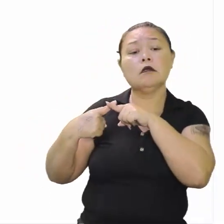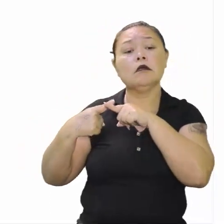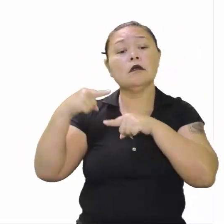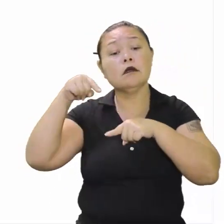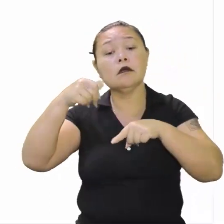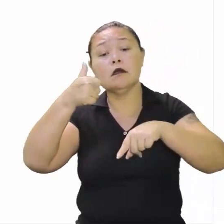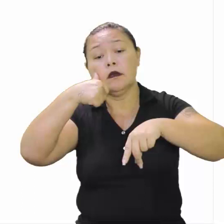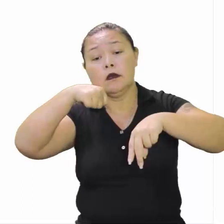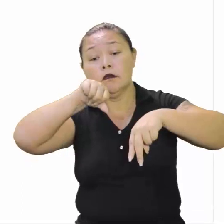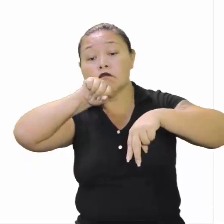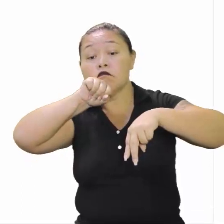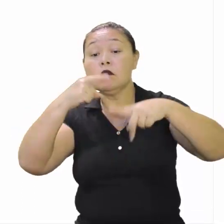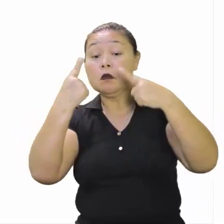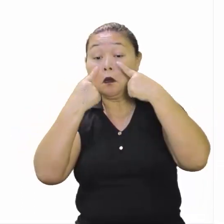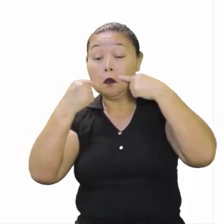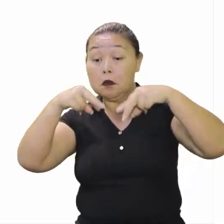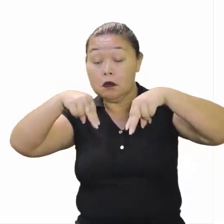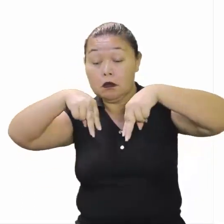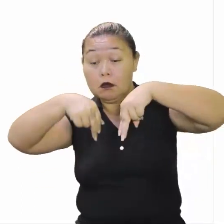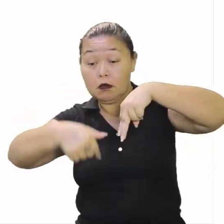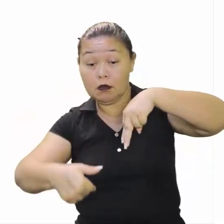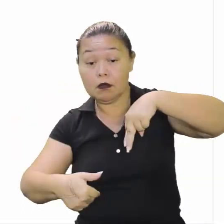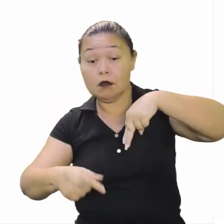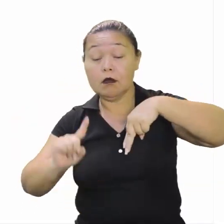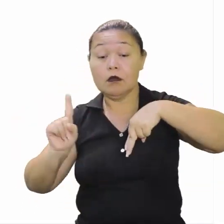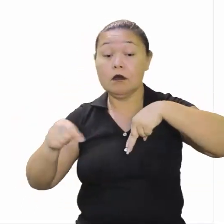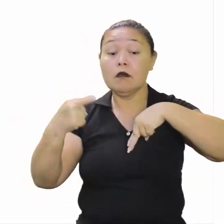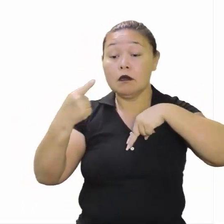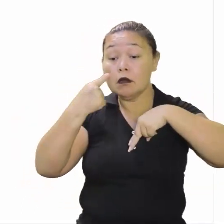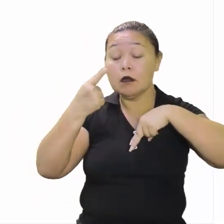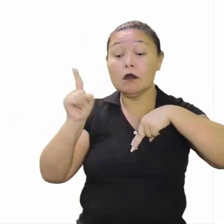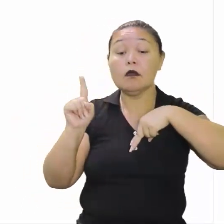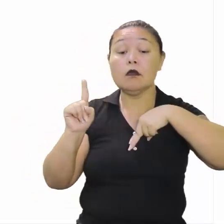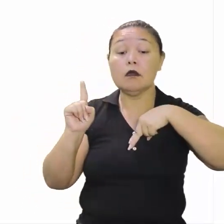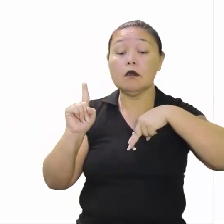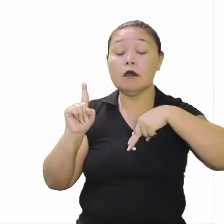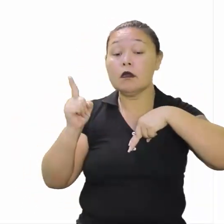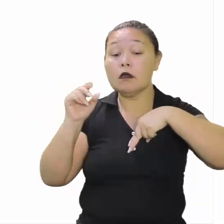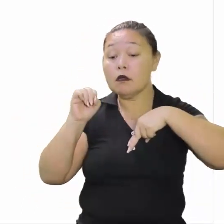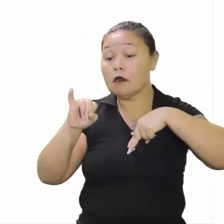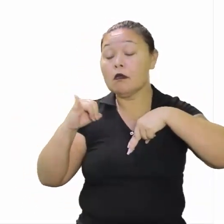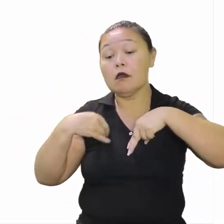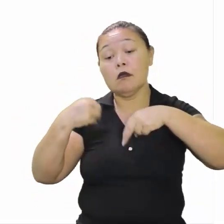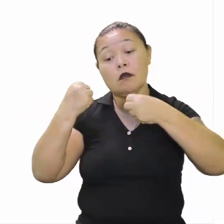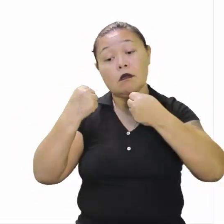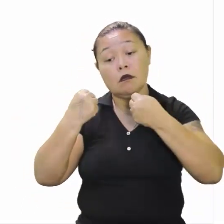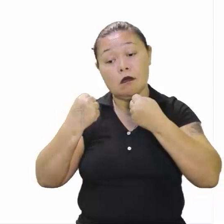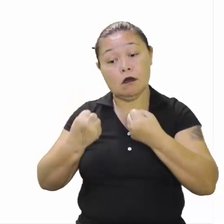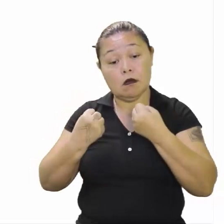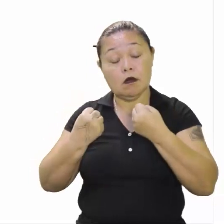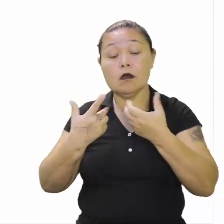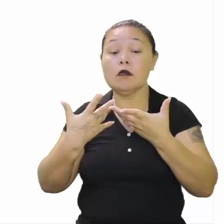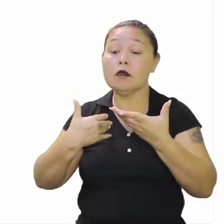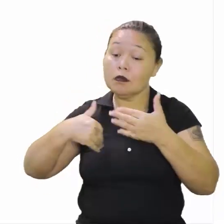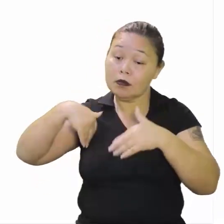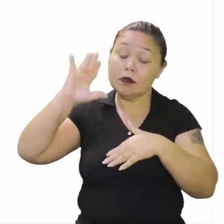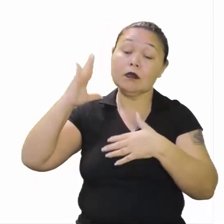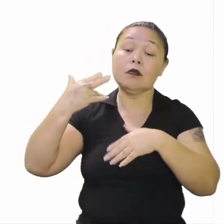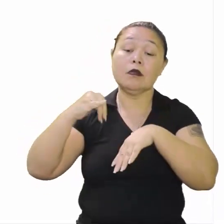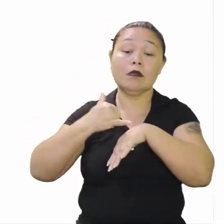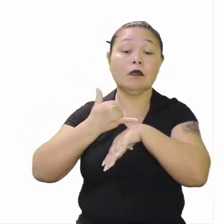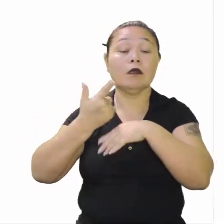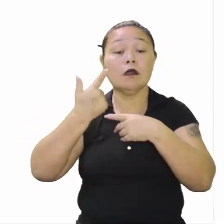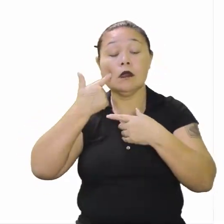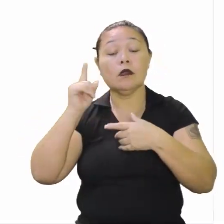A minha mãe chora quando pisa. Então, em vez de uma referência, se você tem um peso excessivo, alguma coisa assim, então